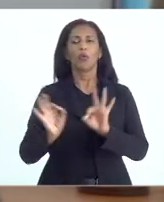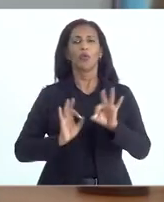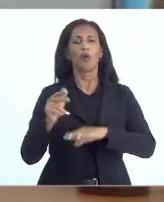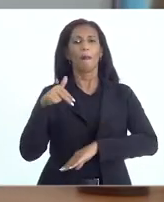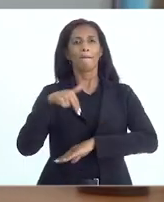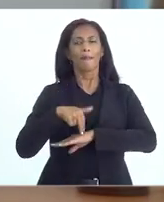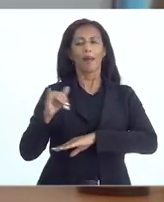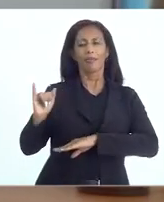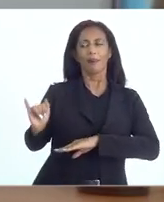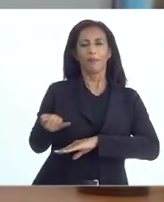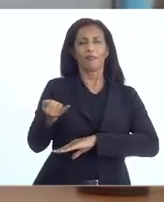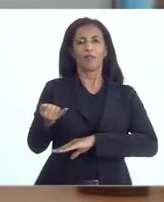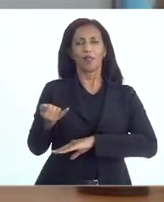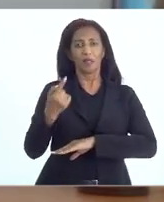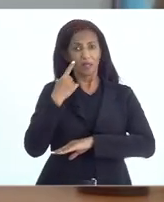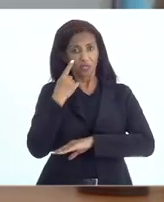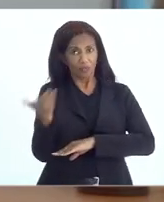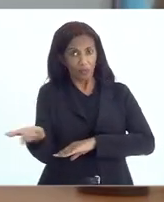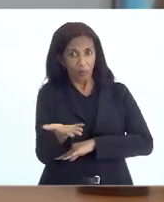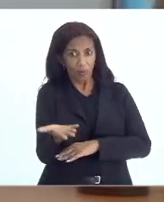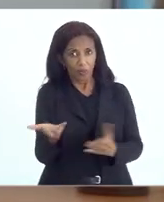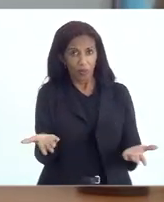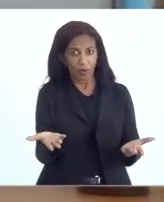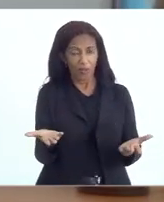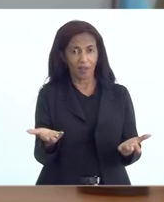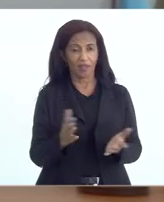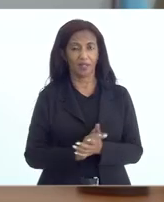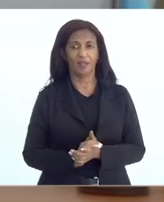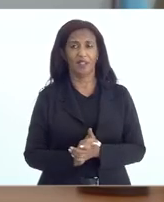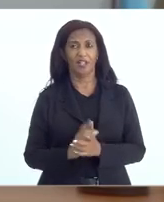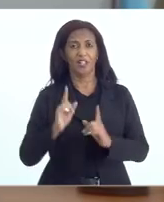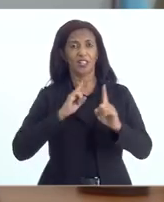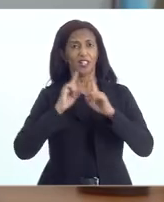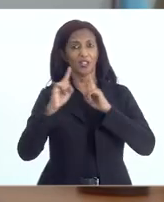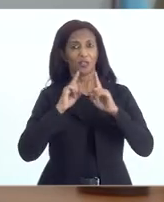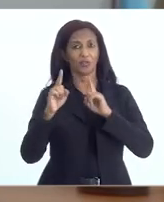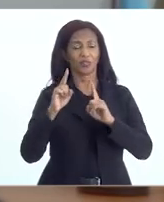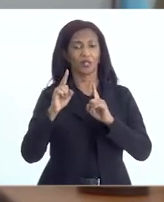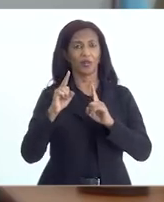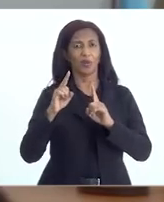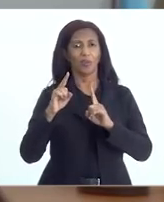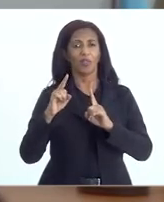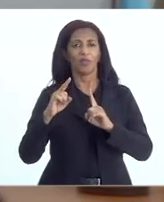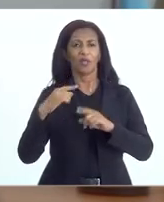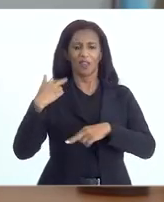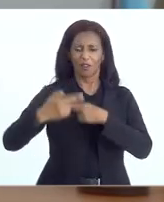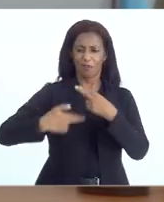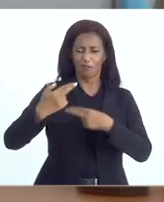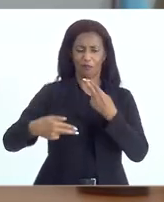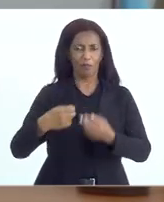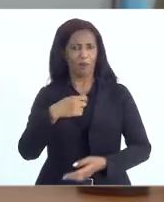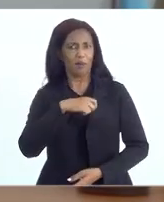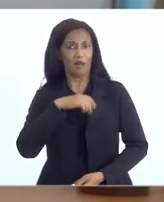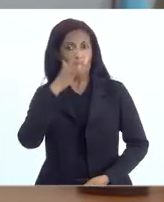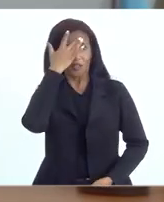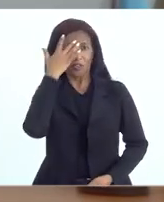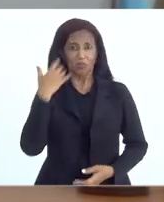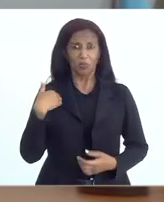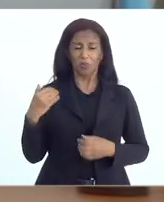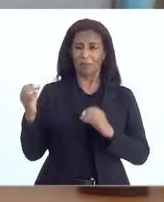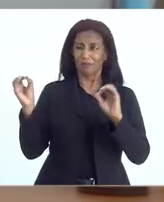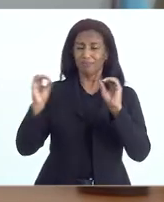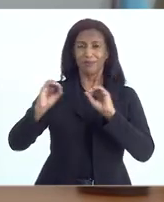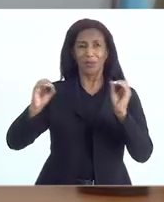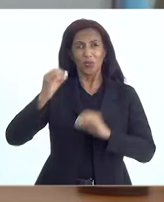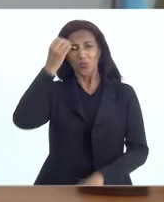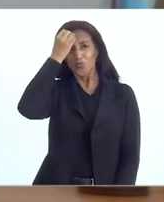forma de palanque eleitoral a gente viu agora nas discussões da reforma previdenciária os discursos inflamados daqueles que sequer